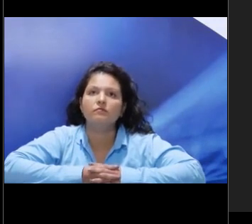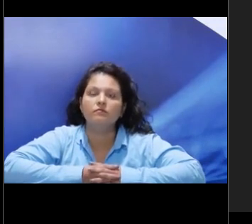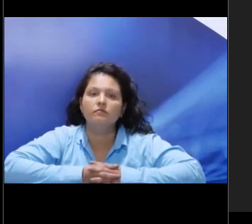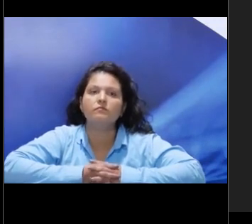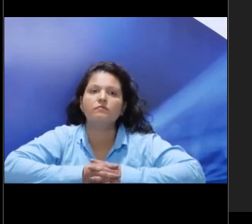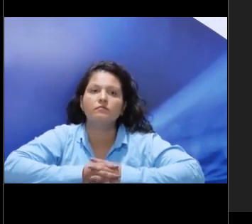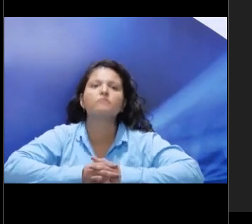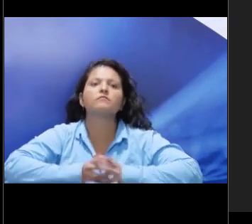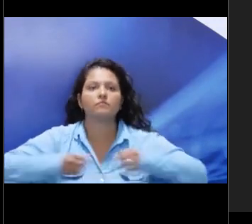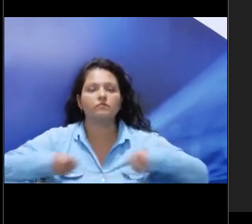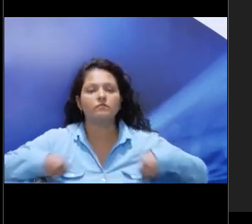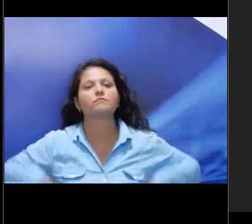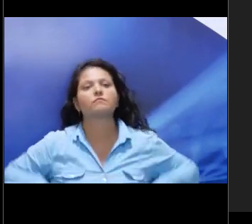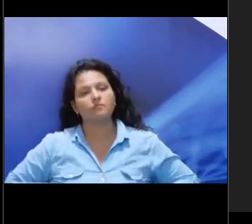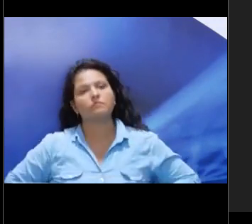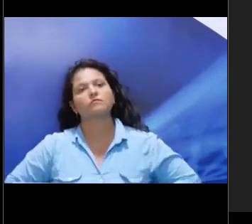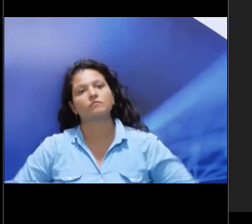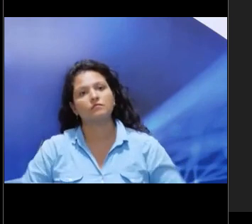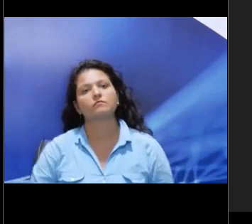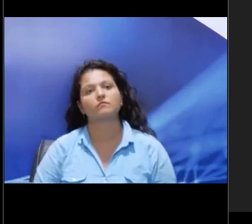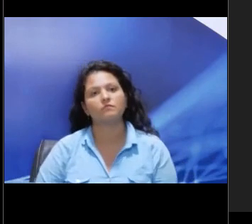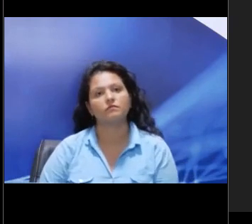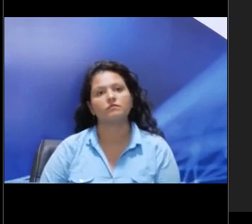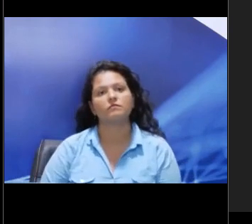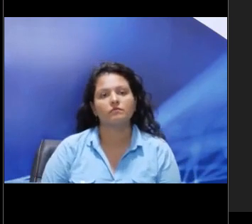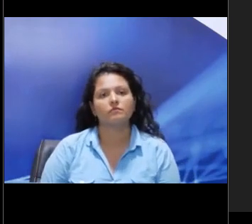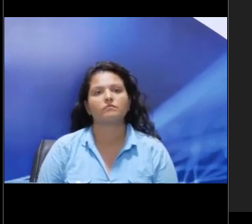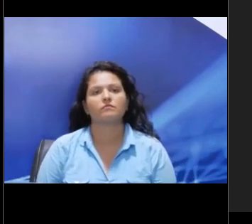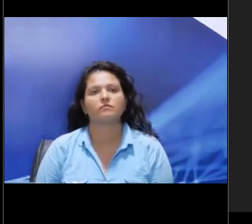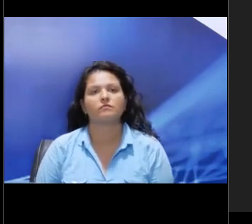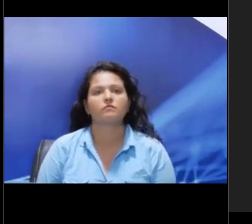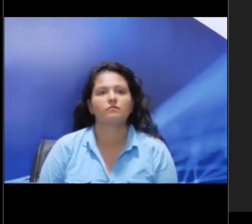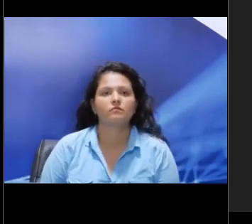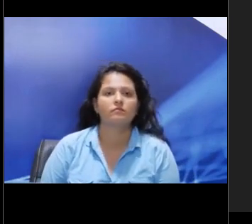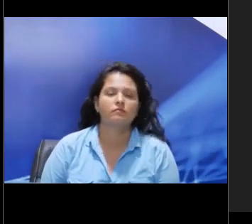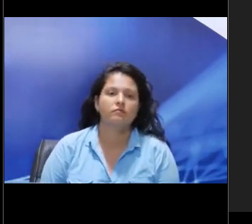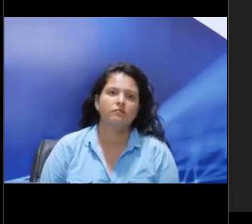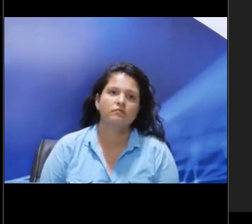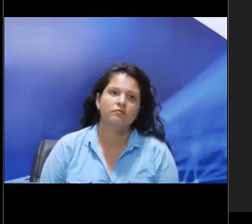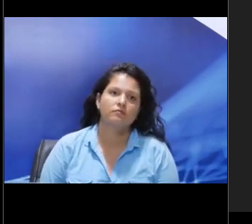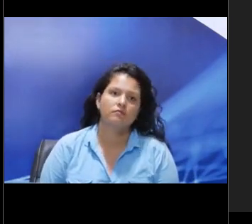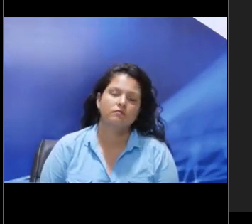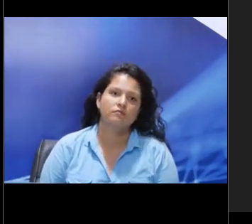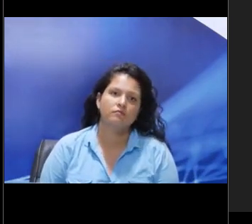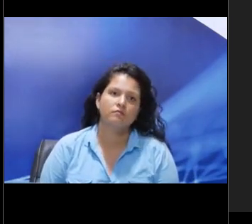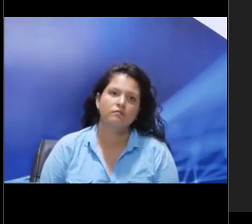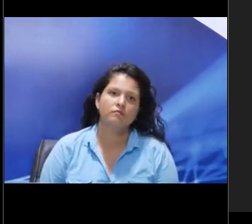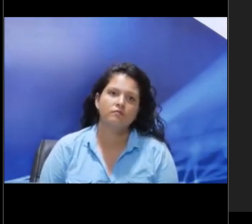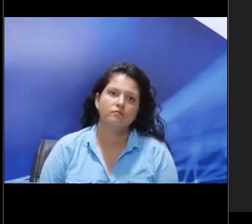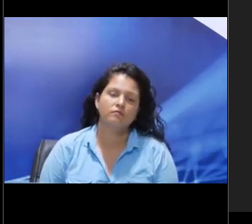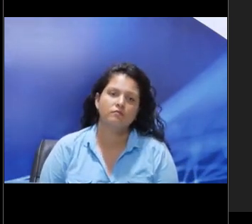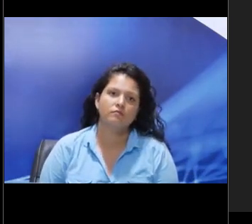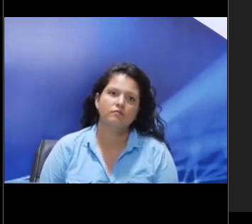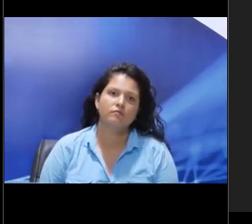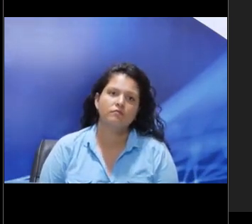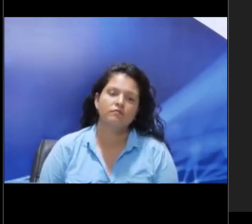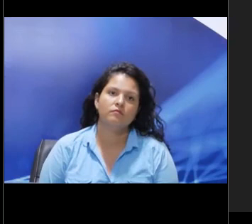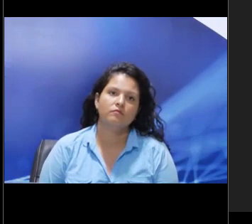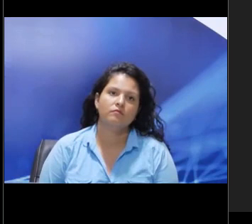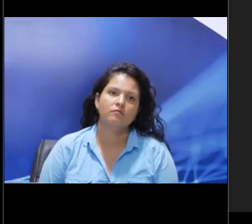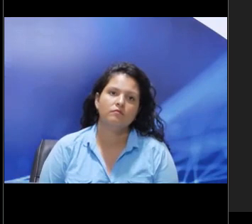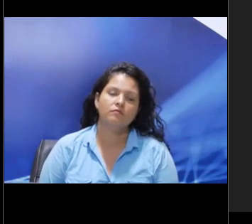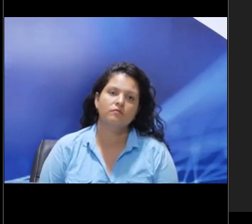15, né? Se ela está perdendo 25, a ideia é que ela vá pelo menos para 20, né? Então, assim, eu acho que 5%, apesar de descer o número, poxa,